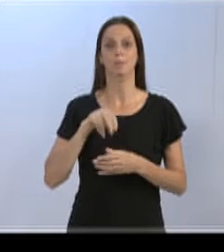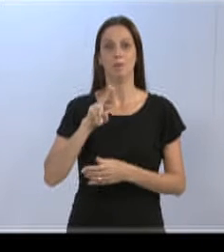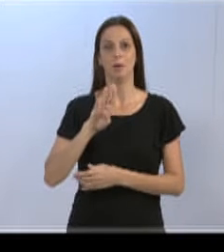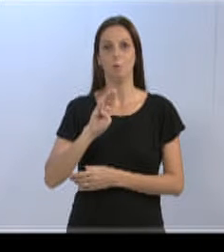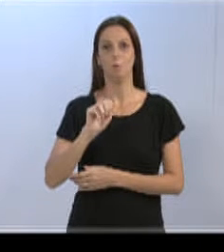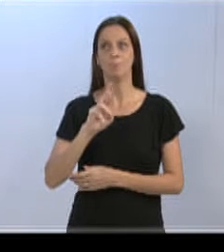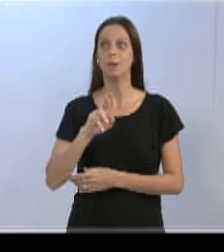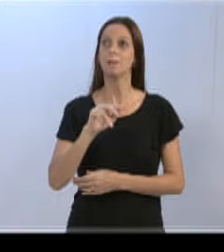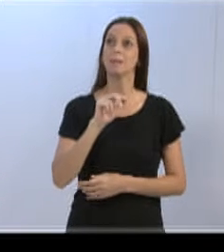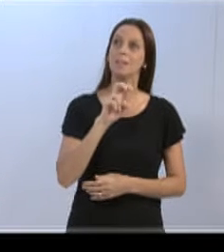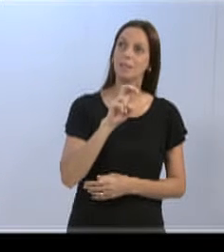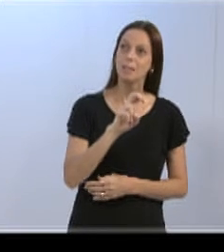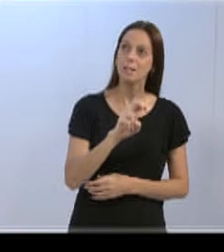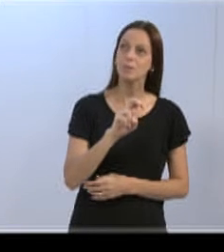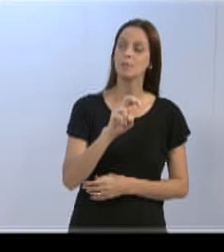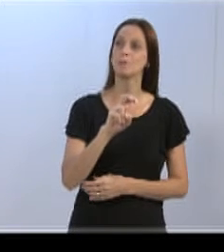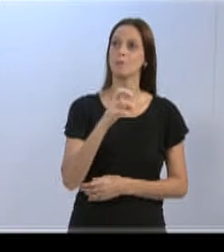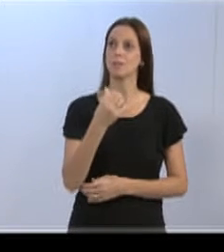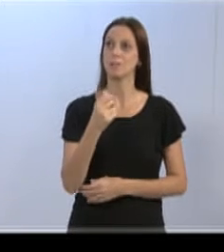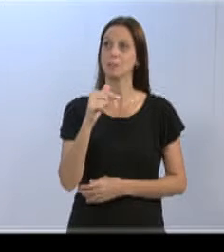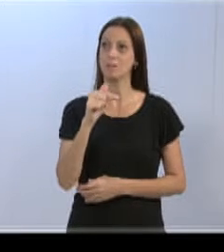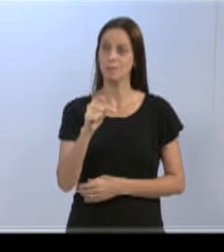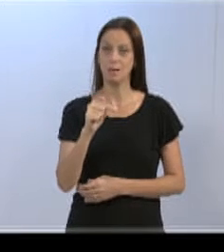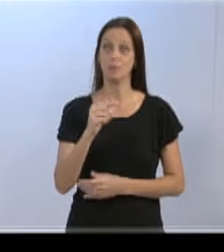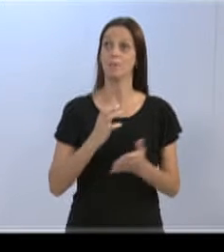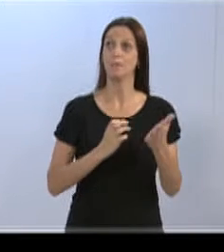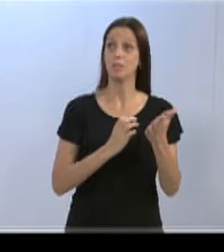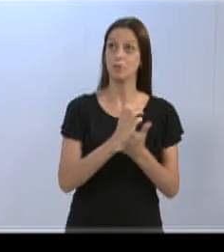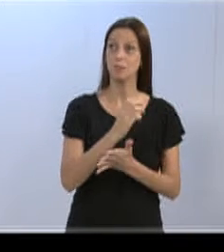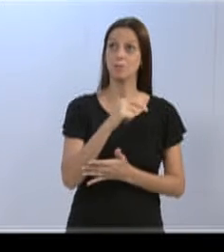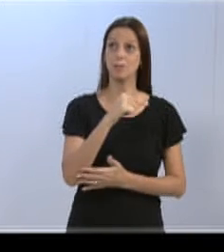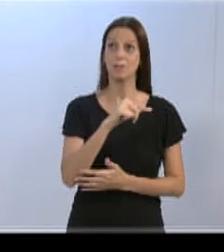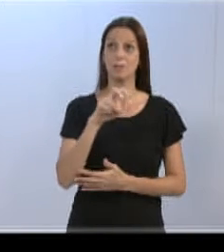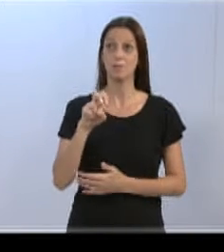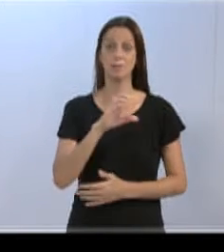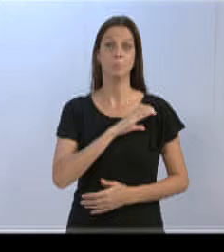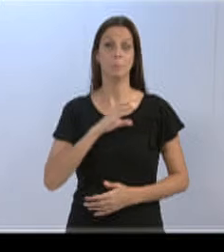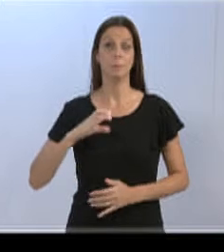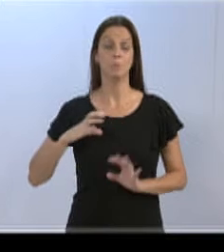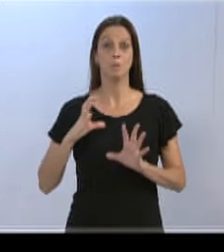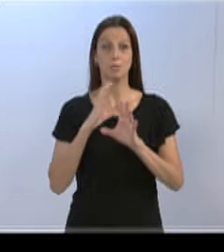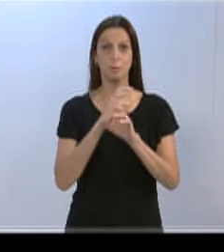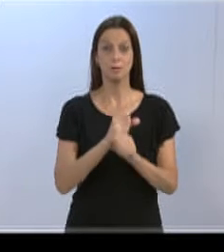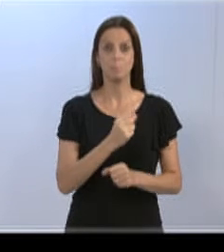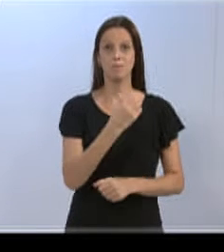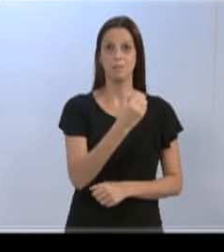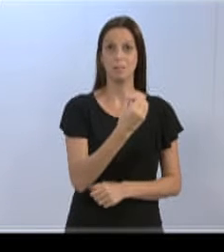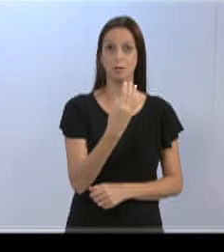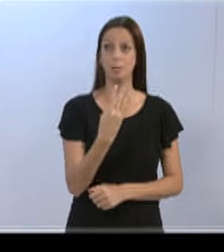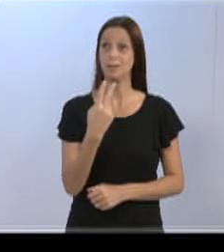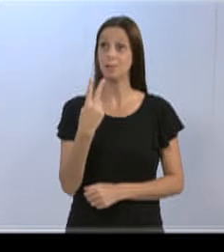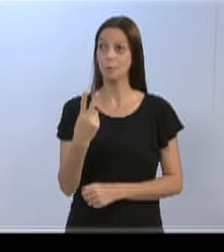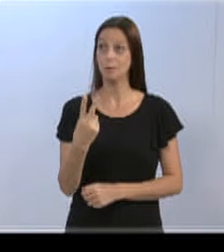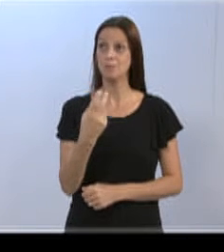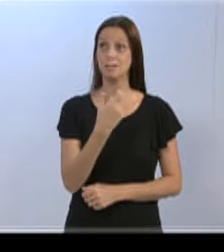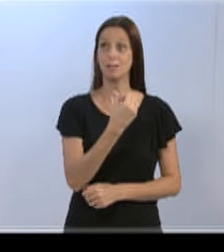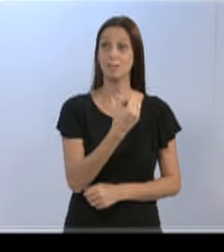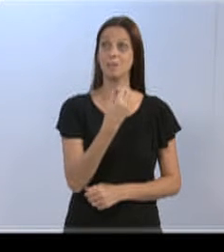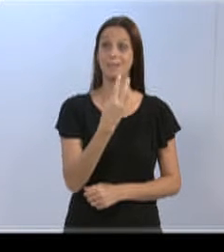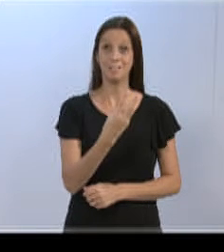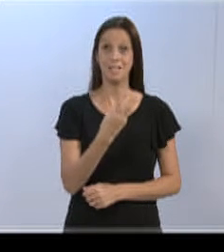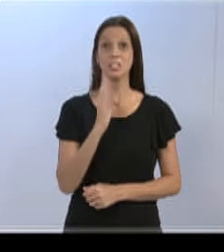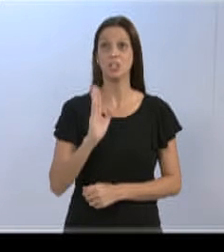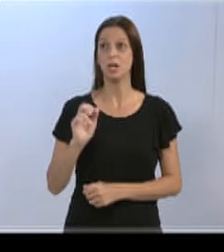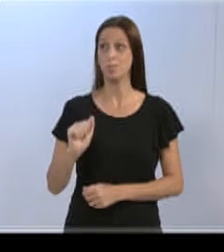567 efetivos, 75 comissionados. Desse total de 642, 63